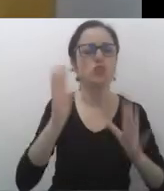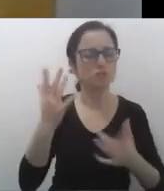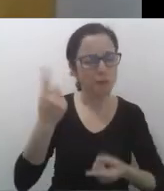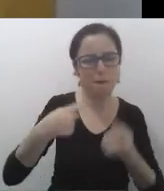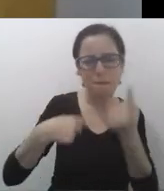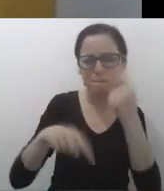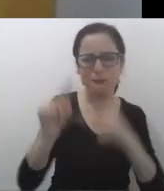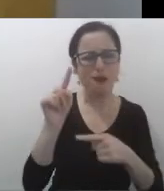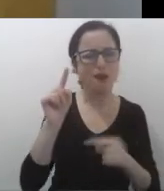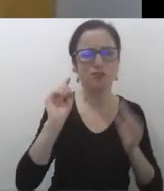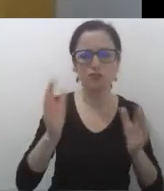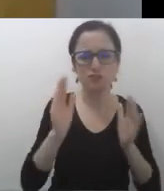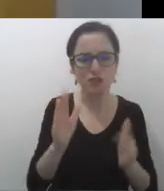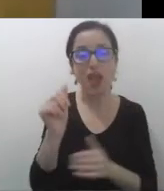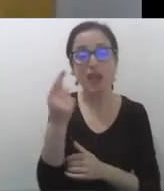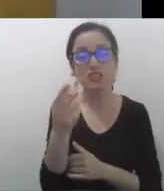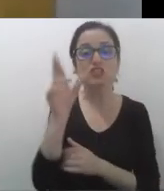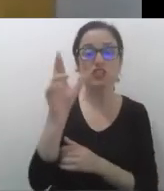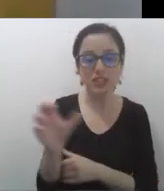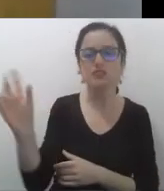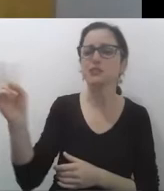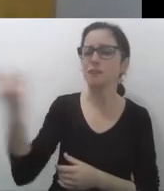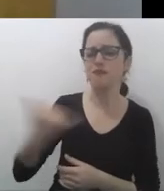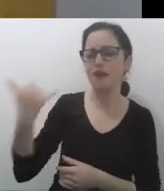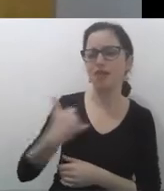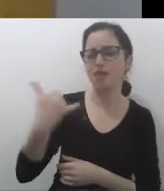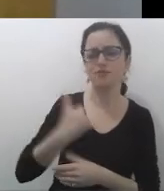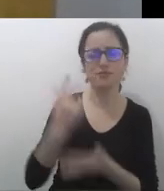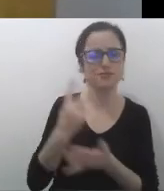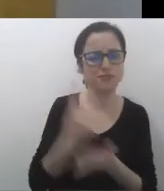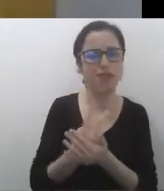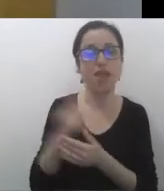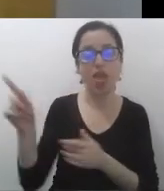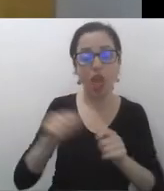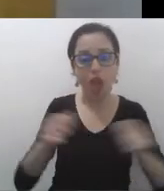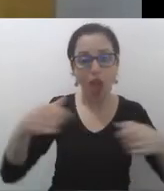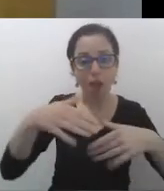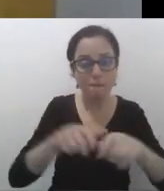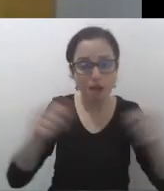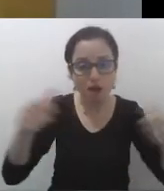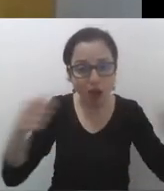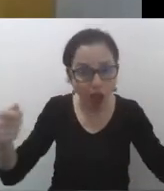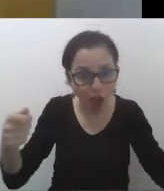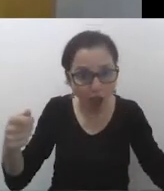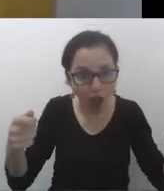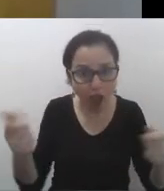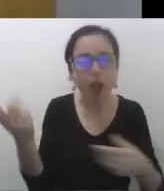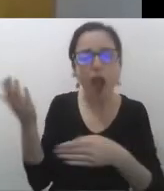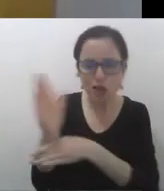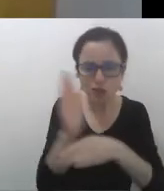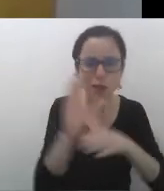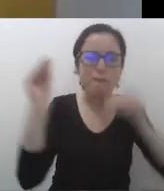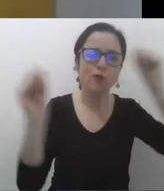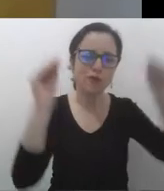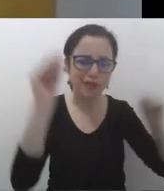foi um estupor para aqueles que lidaram. O Alexandre Bonner sempre me disse isso, que ele abria, né, as caixas lá